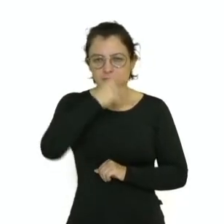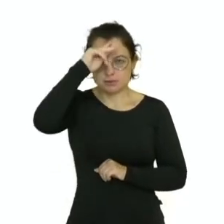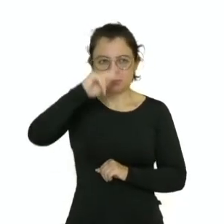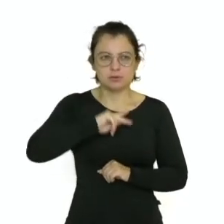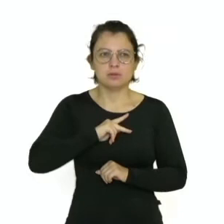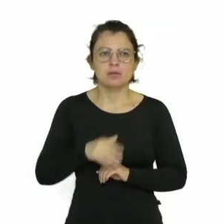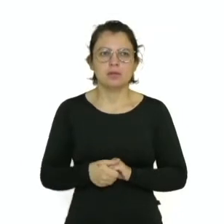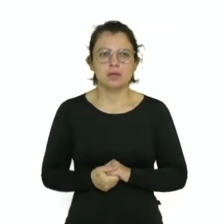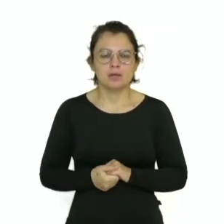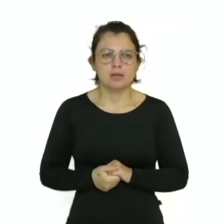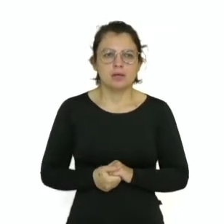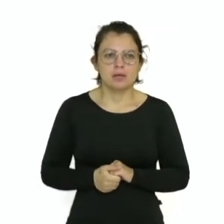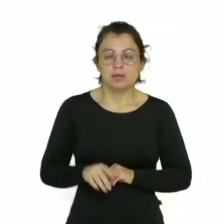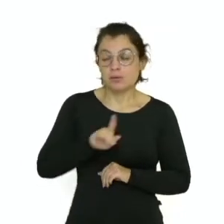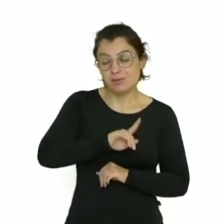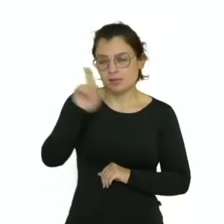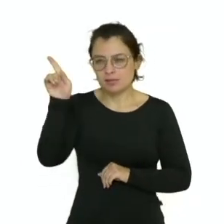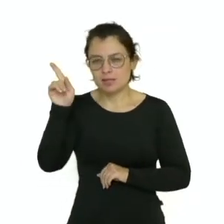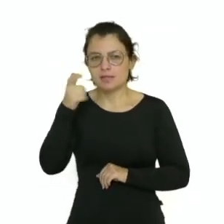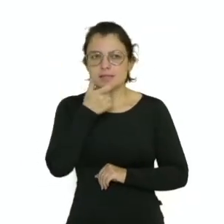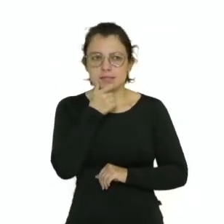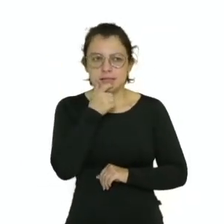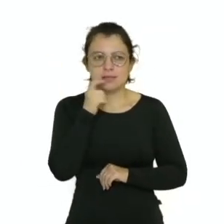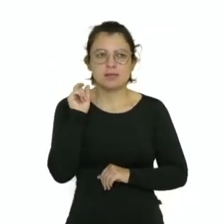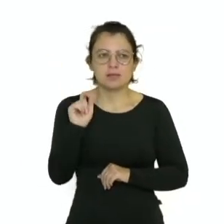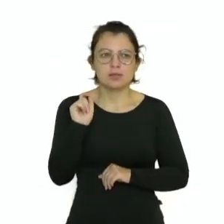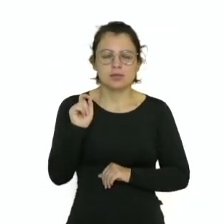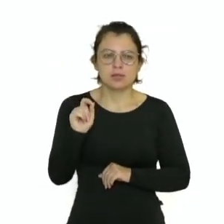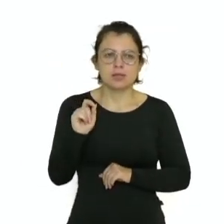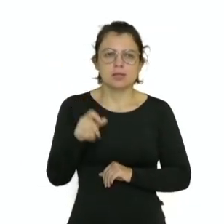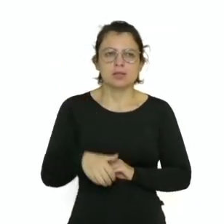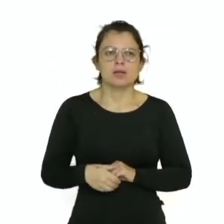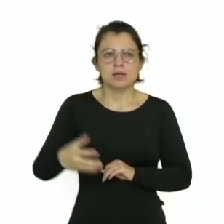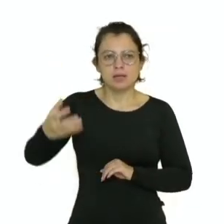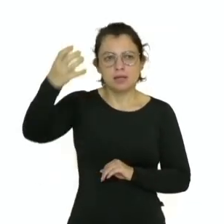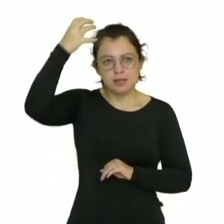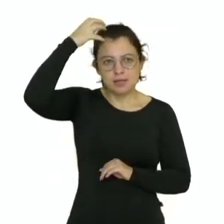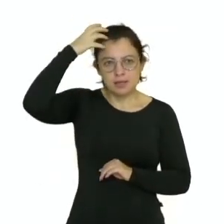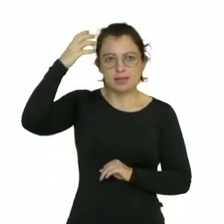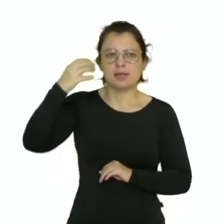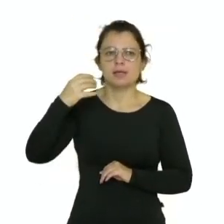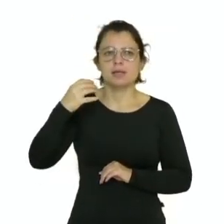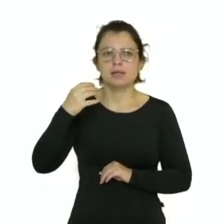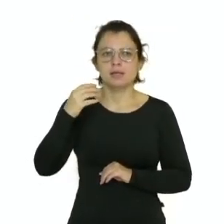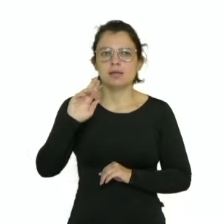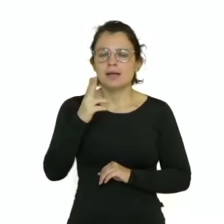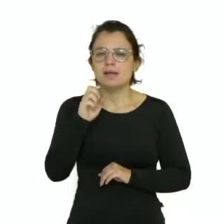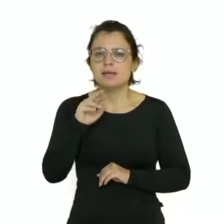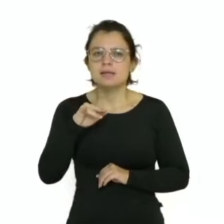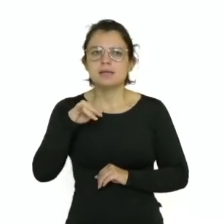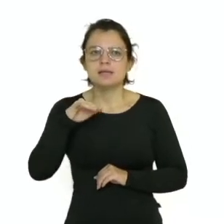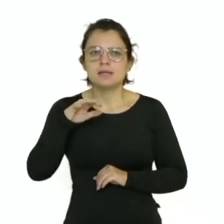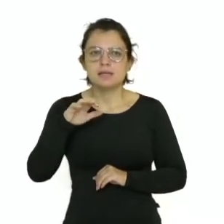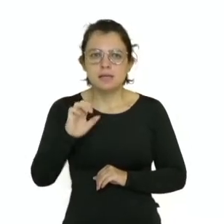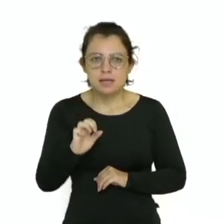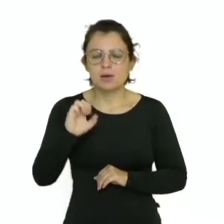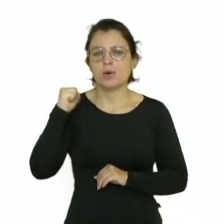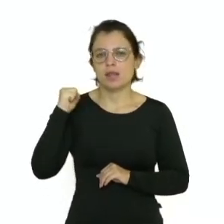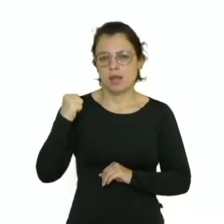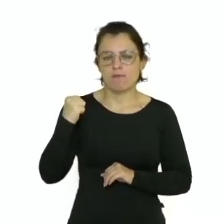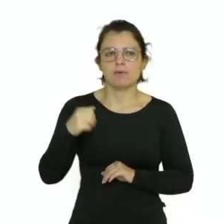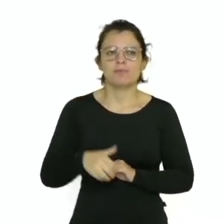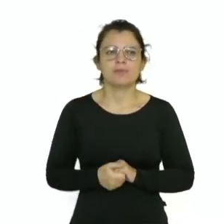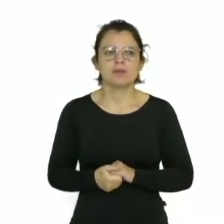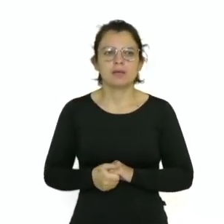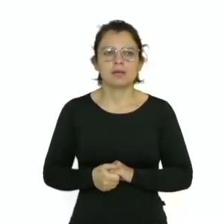na Inglaterra, o movimento reformista foi conduzido pelo rei, pelo próprio rei Henrique VIII. Ele teve vários motivos.